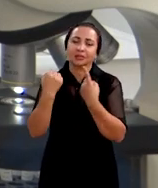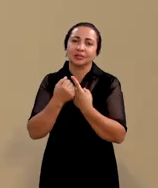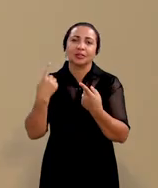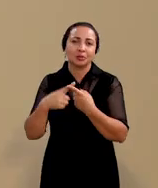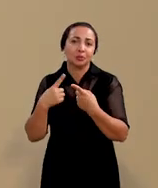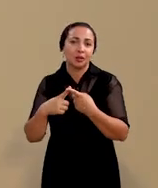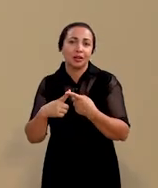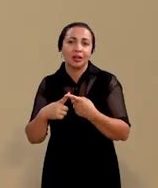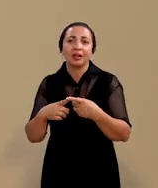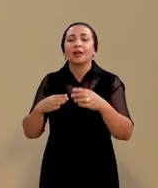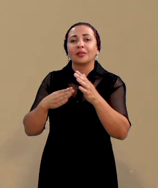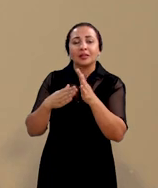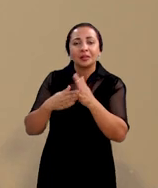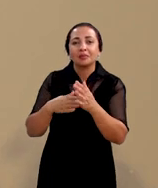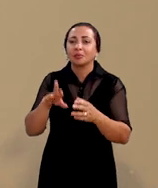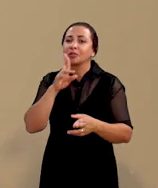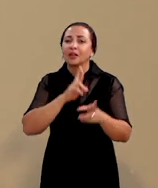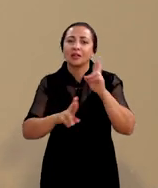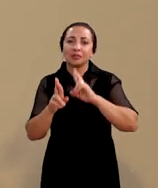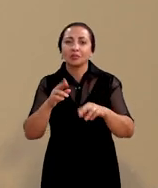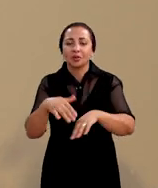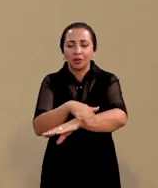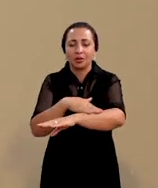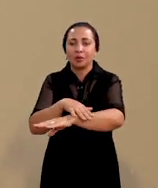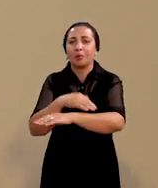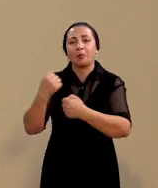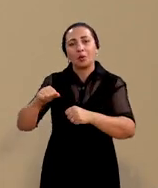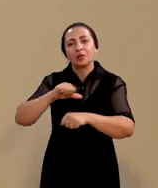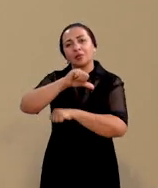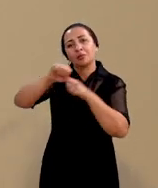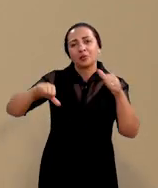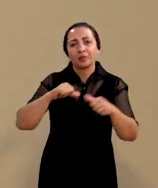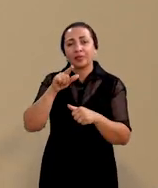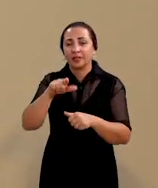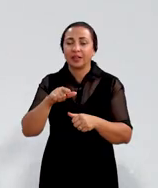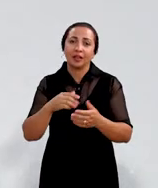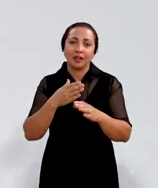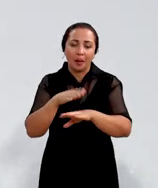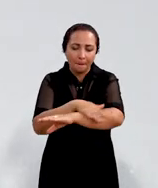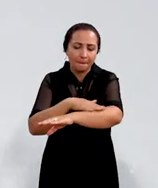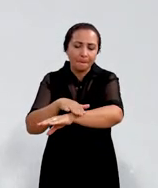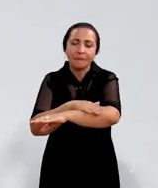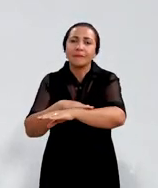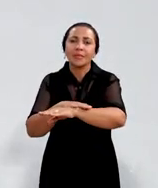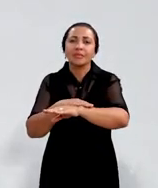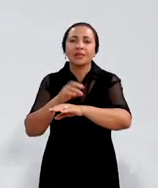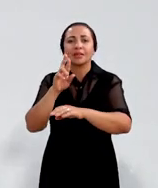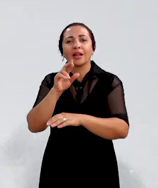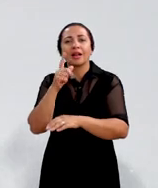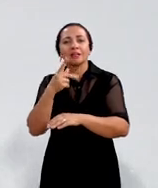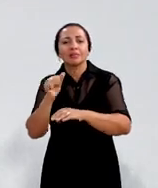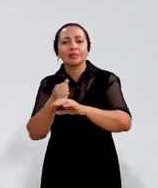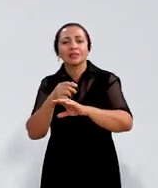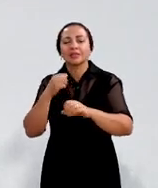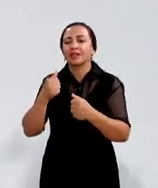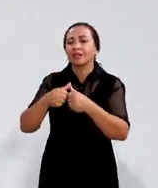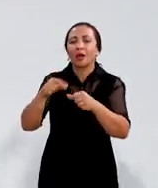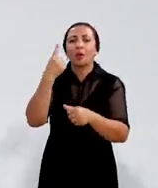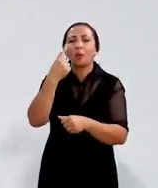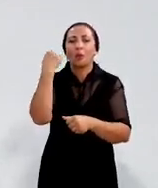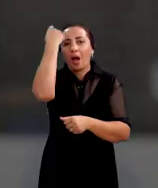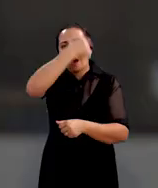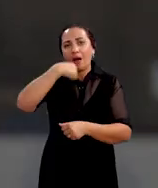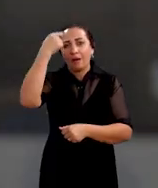sociedade, porque o tempo de resposta do repelente pode ser alterado, ou seja, você passa, o repelente era para durar